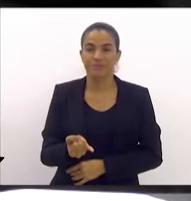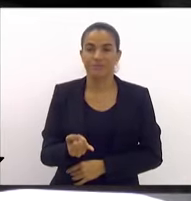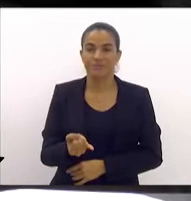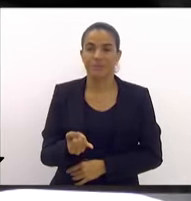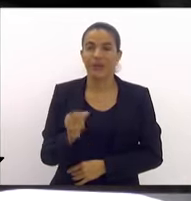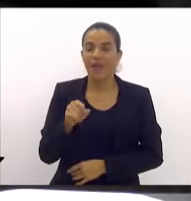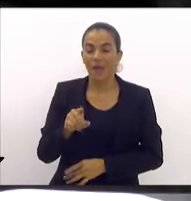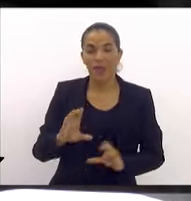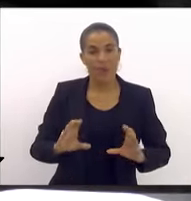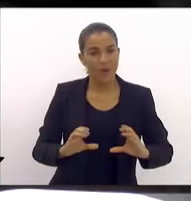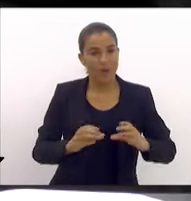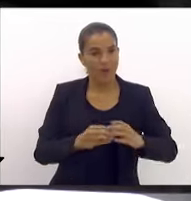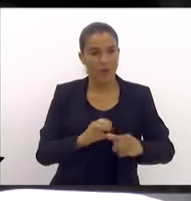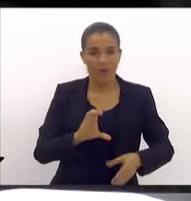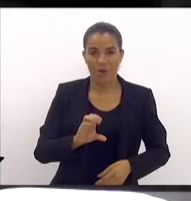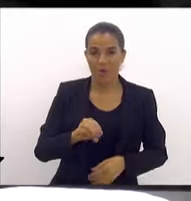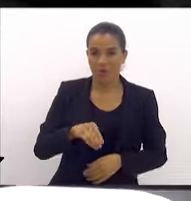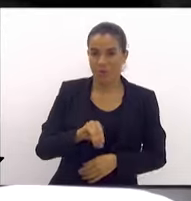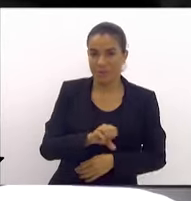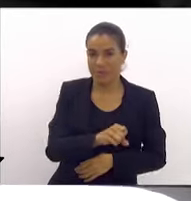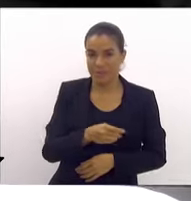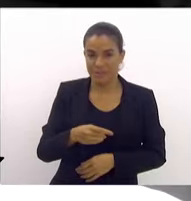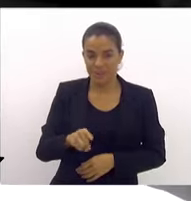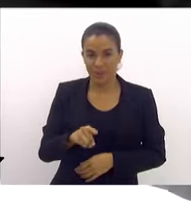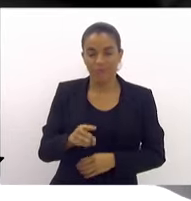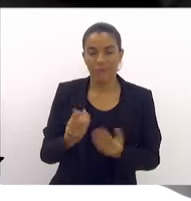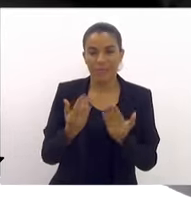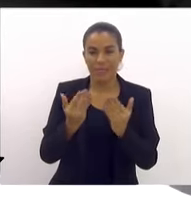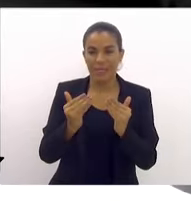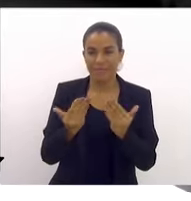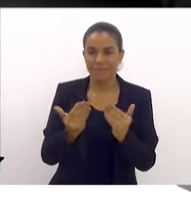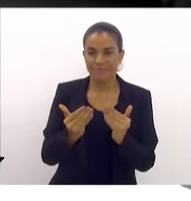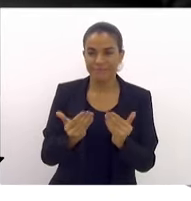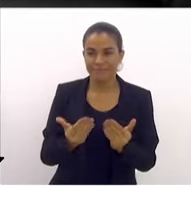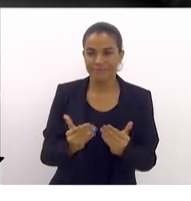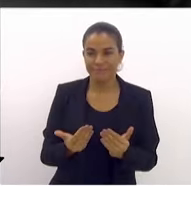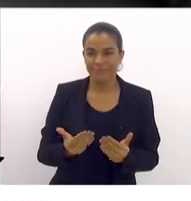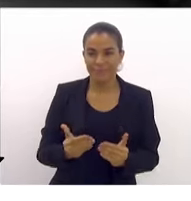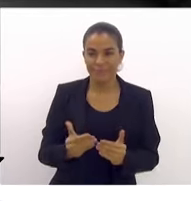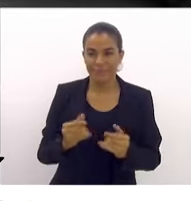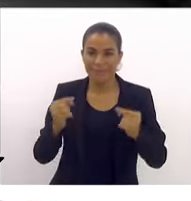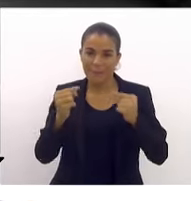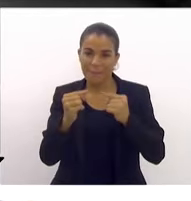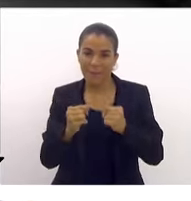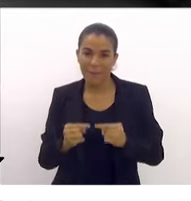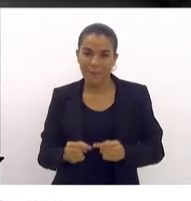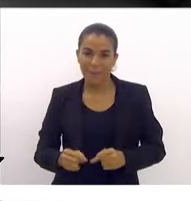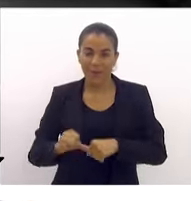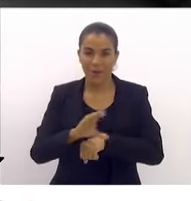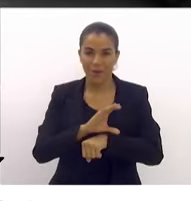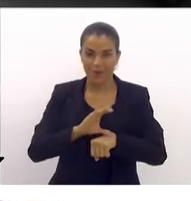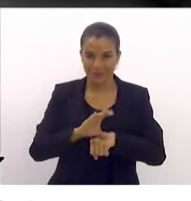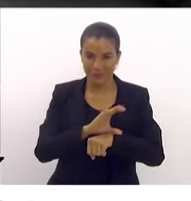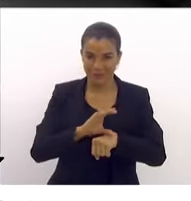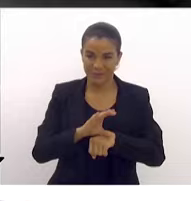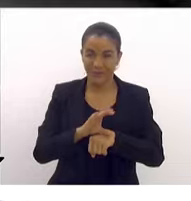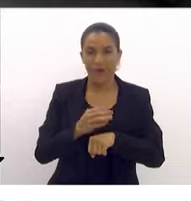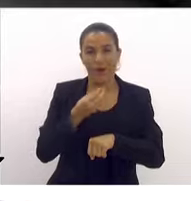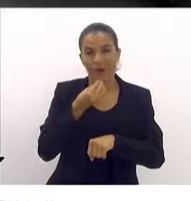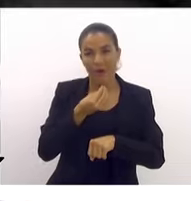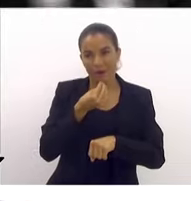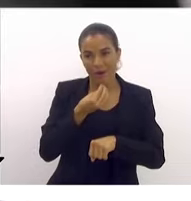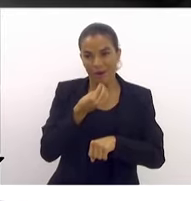ela é uma comissão de análise de constitucionalidade. Por via de consequência,